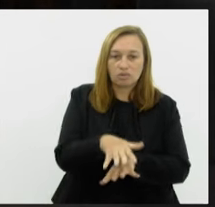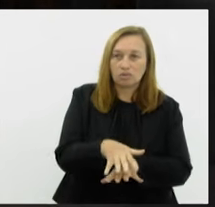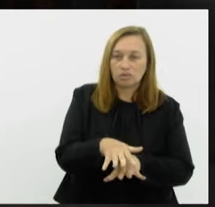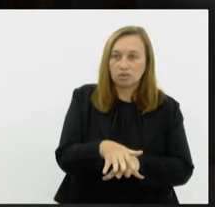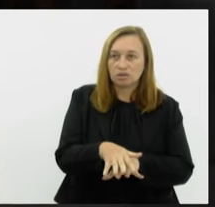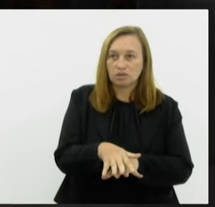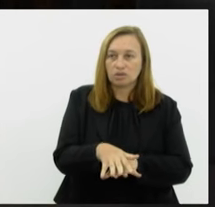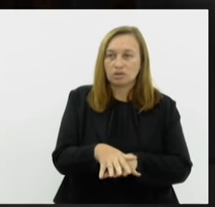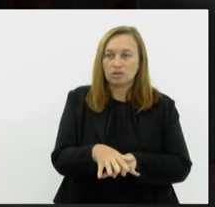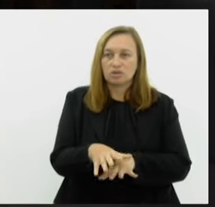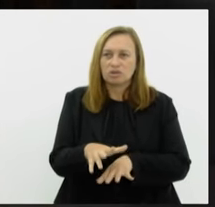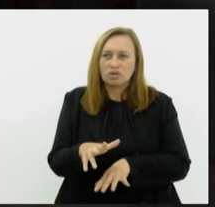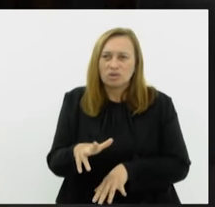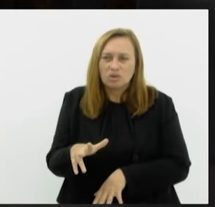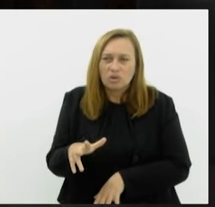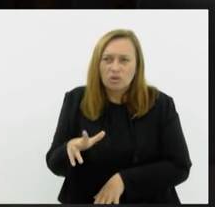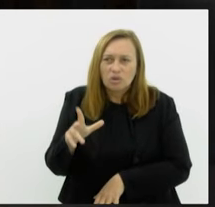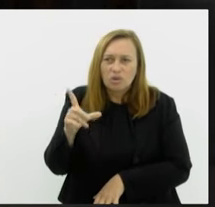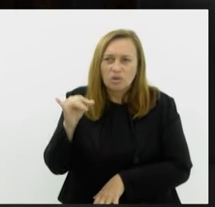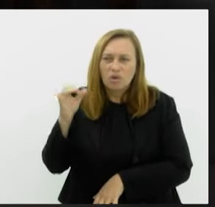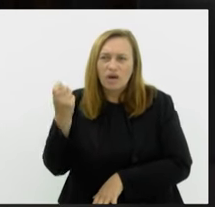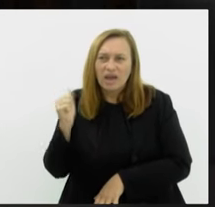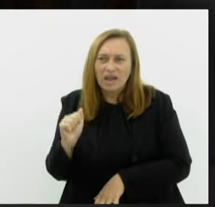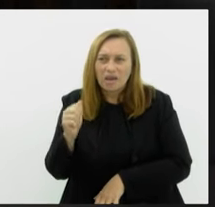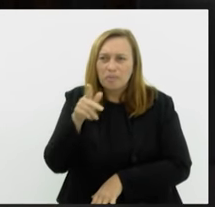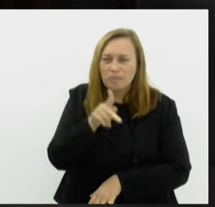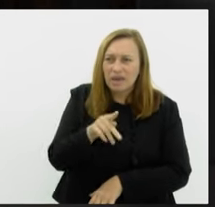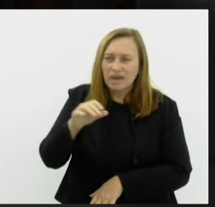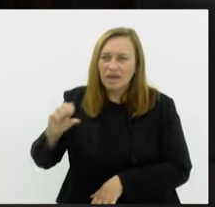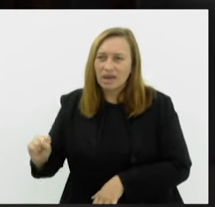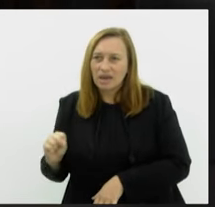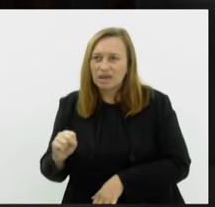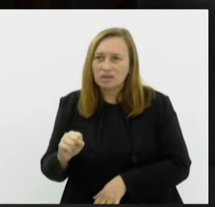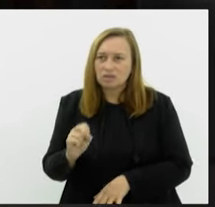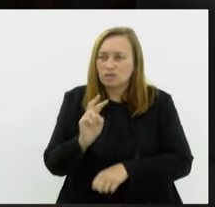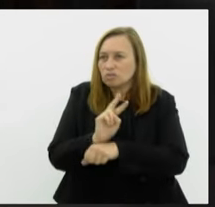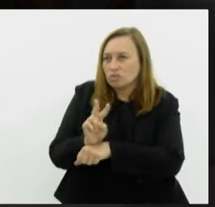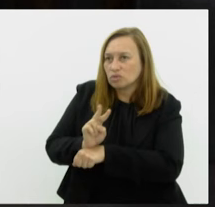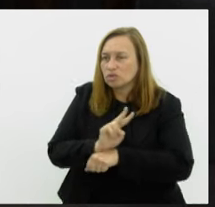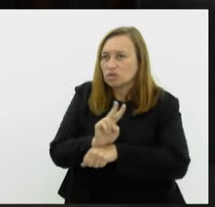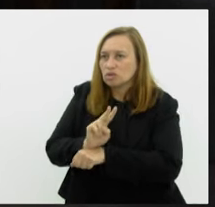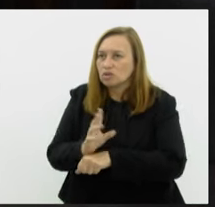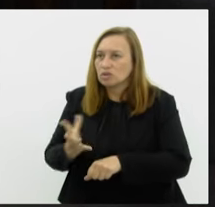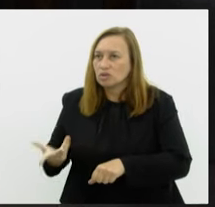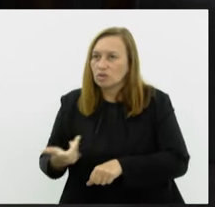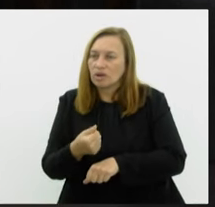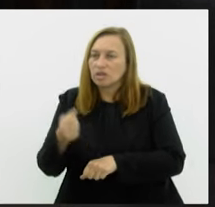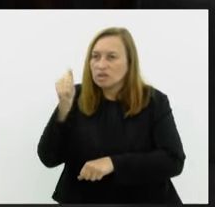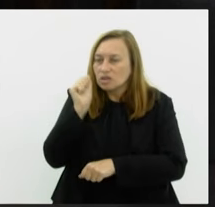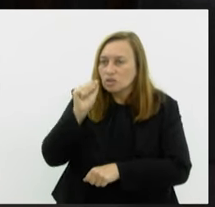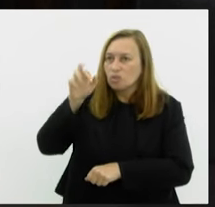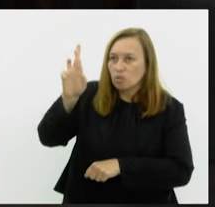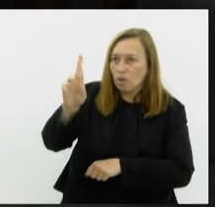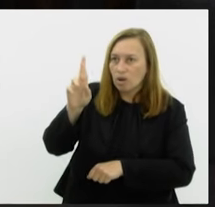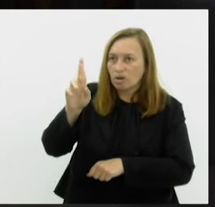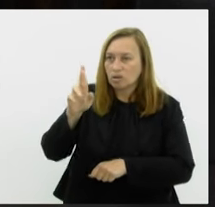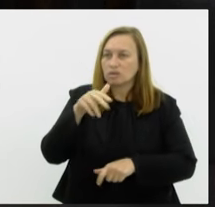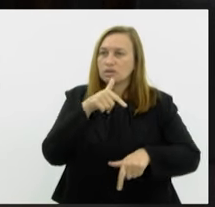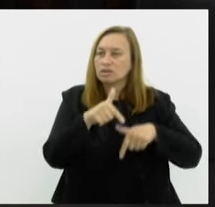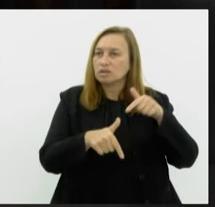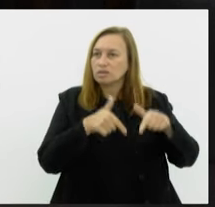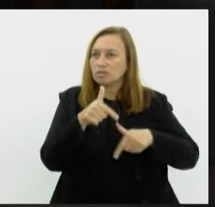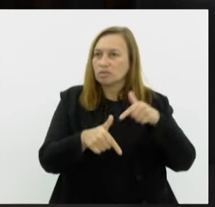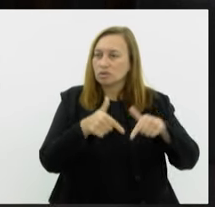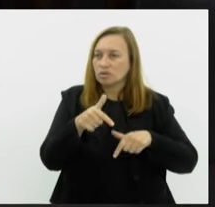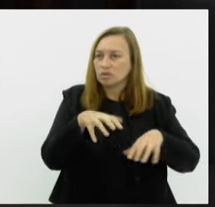de poeira sedimentável, PS, nos serviços de monitoramento da qualidade do ar que são executados pelos órgãos